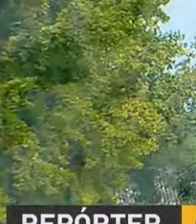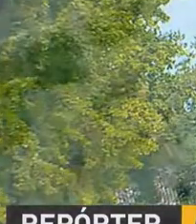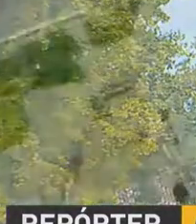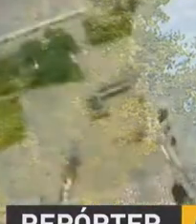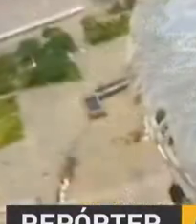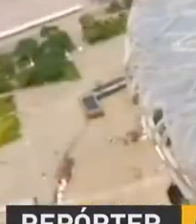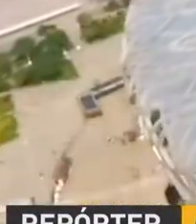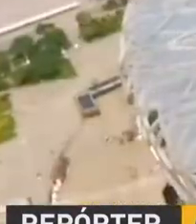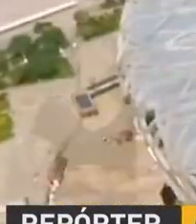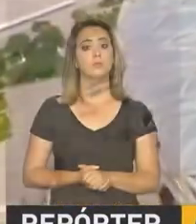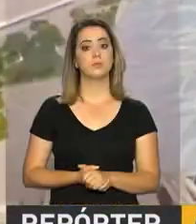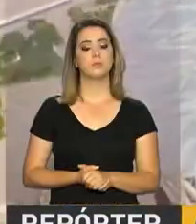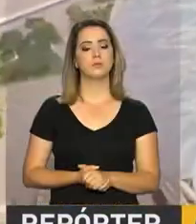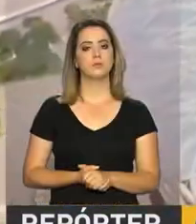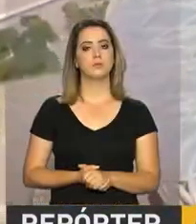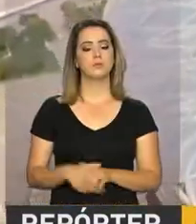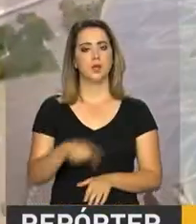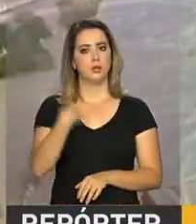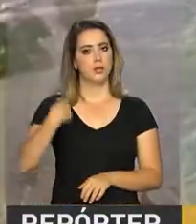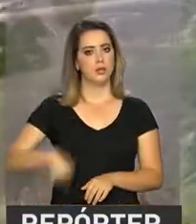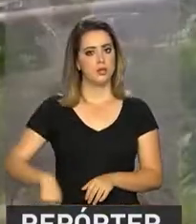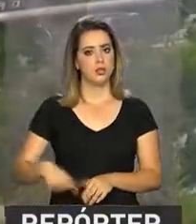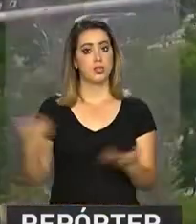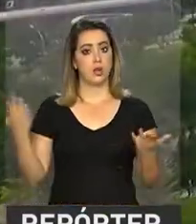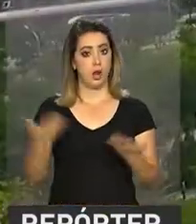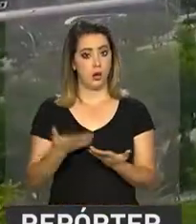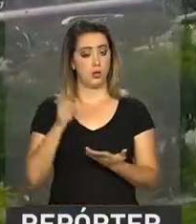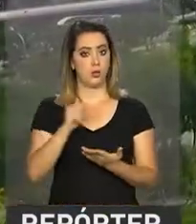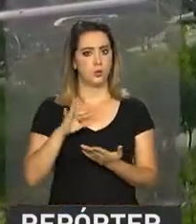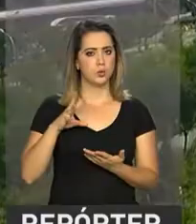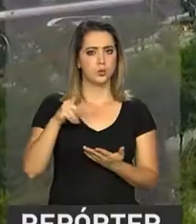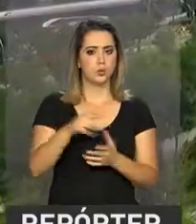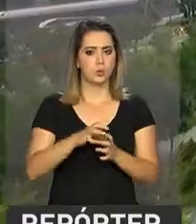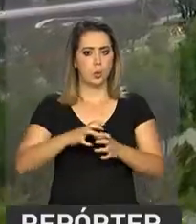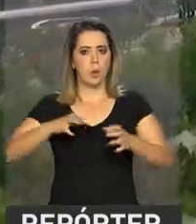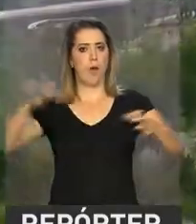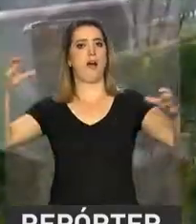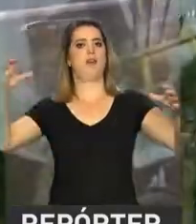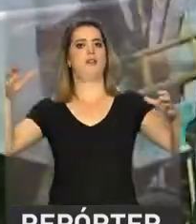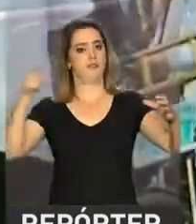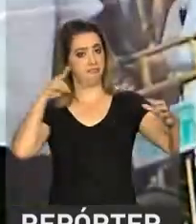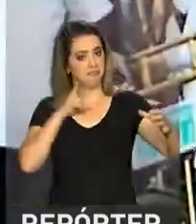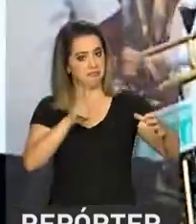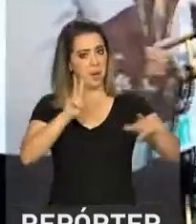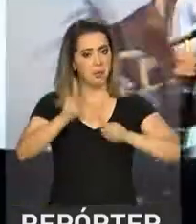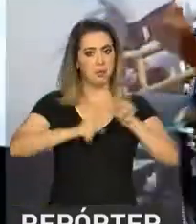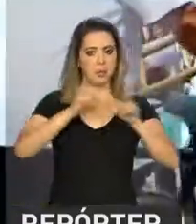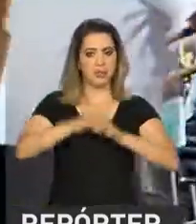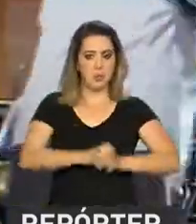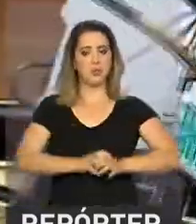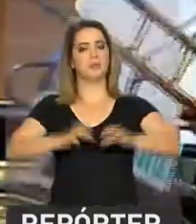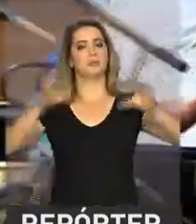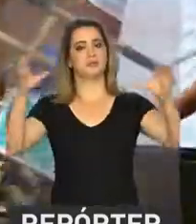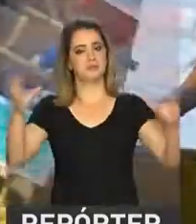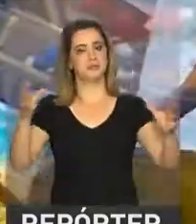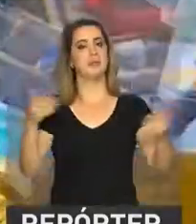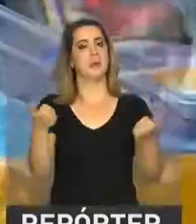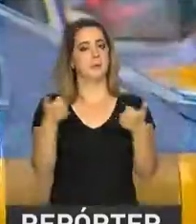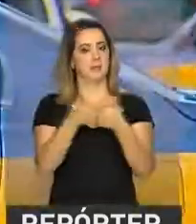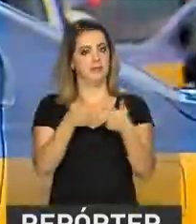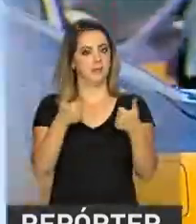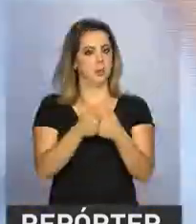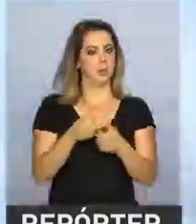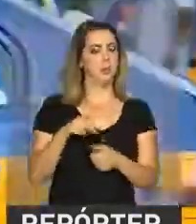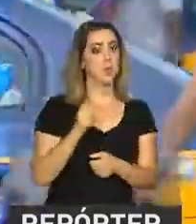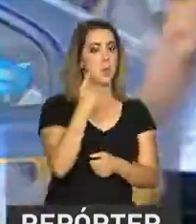na china do século 21 tudo em grande escala com a maior população do planeta o país se aproxima de